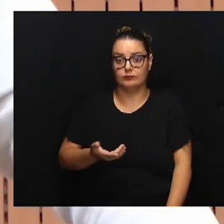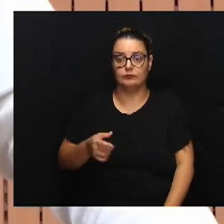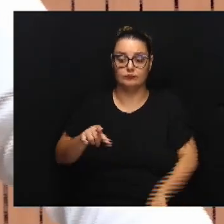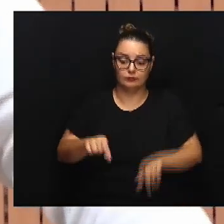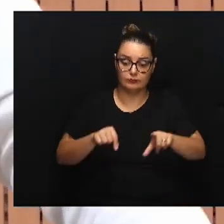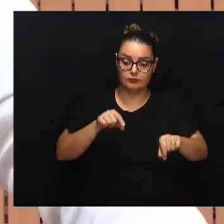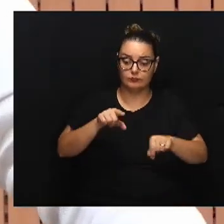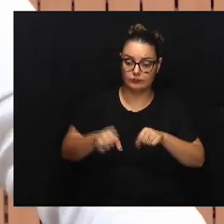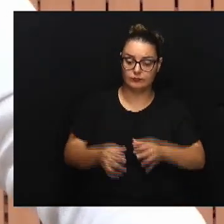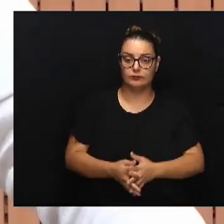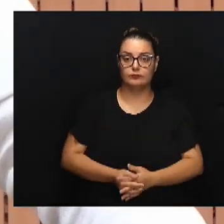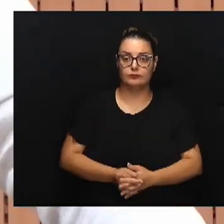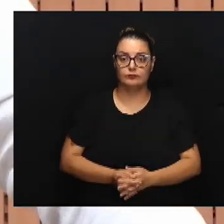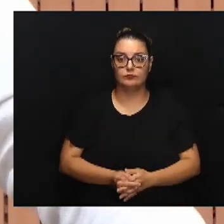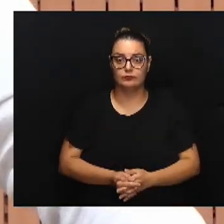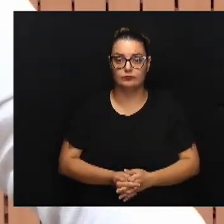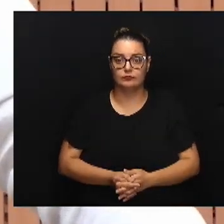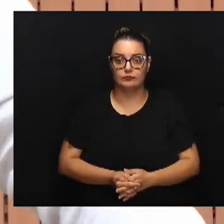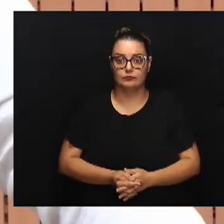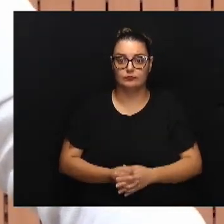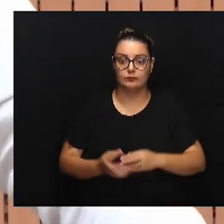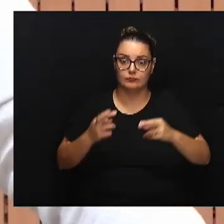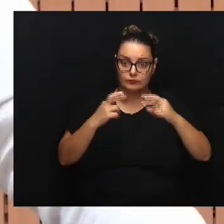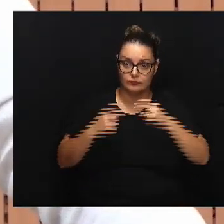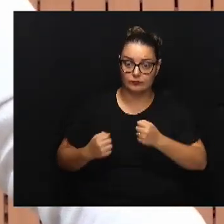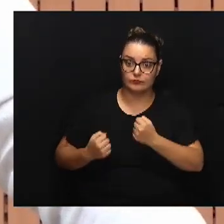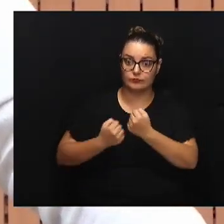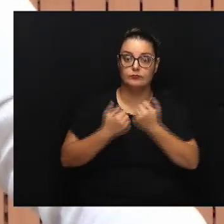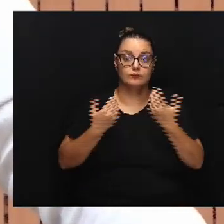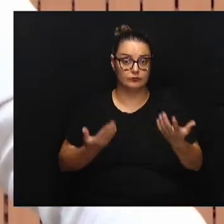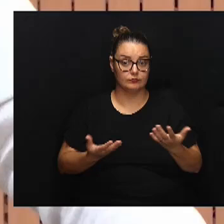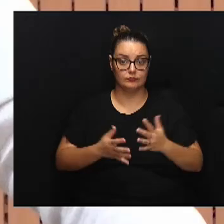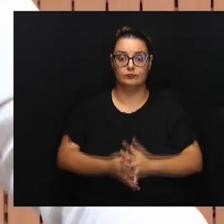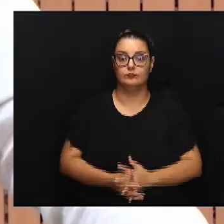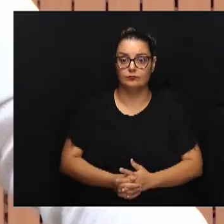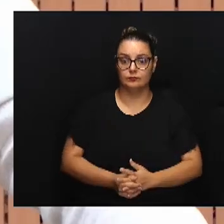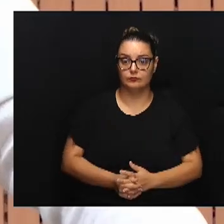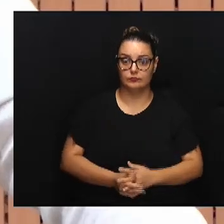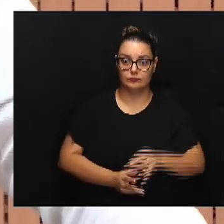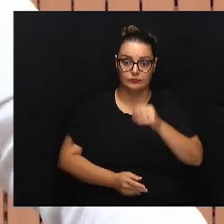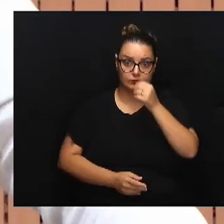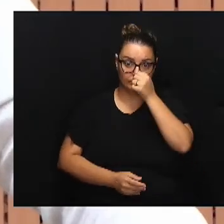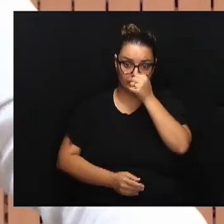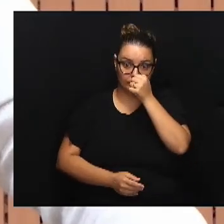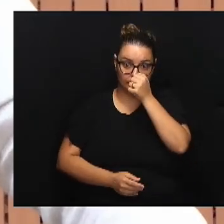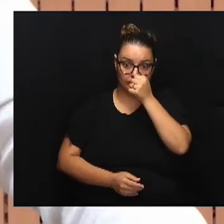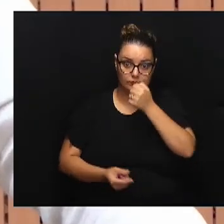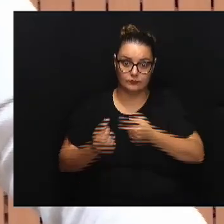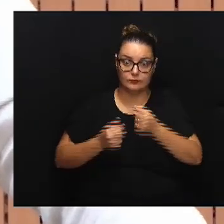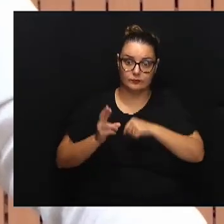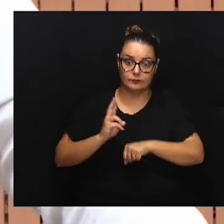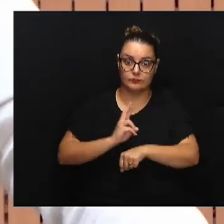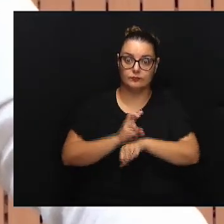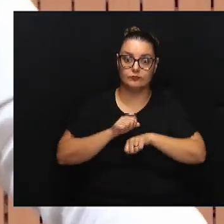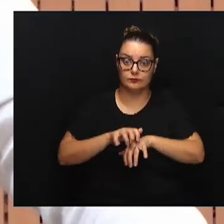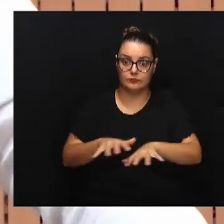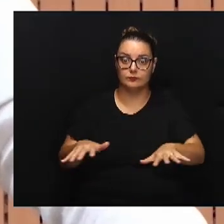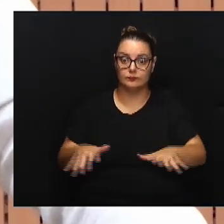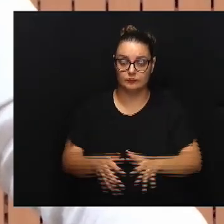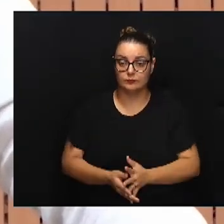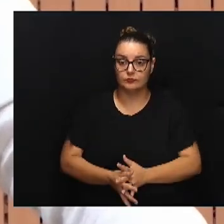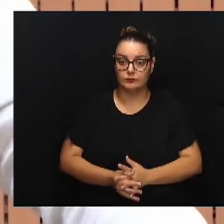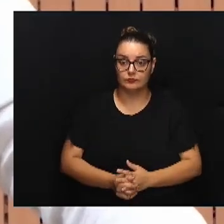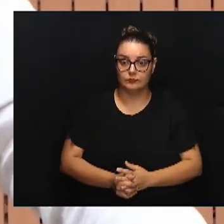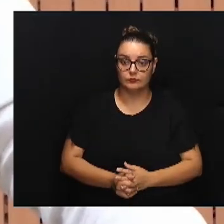optamos para considerar esse apoio. E aí, os recursos estarão distribuídos também